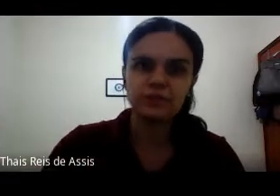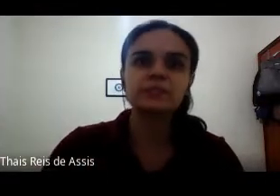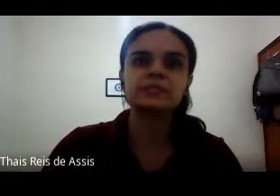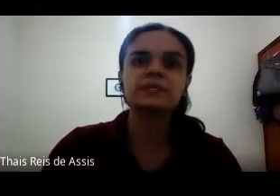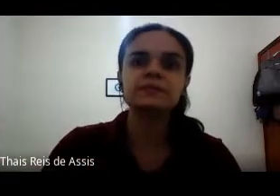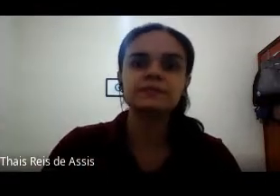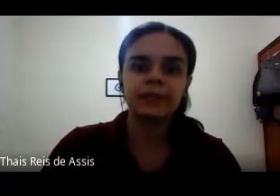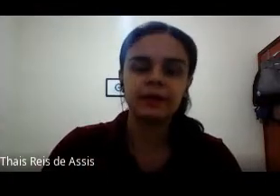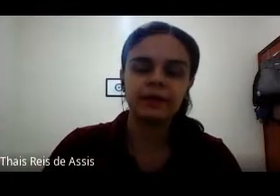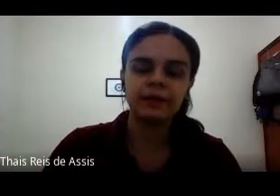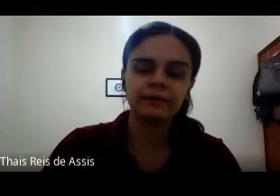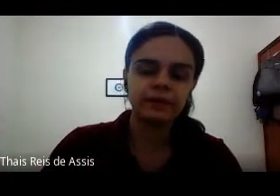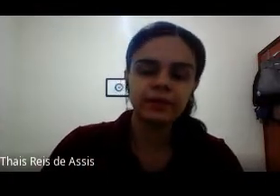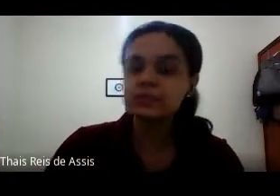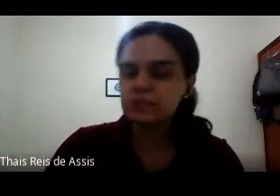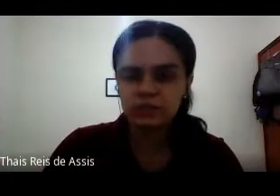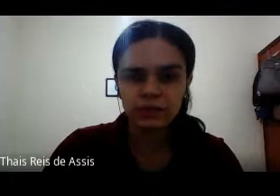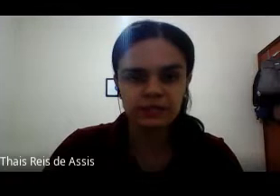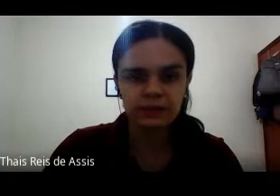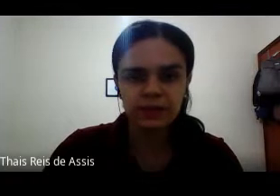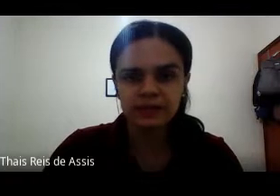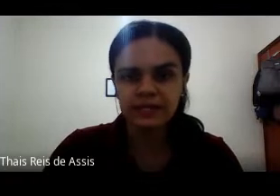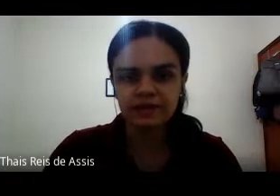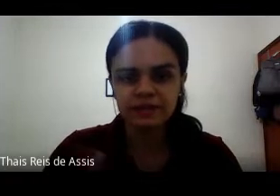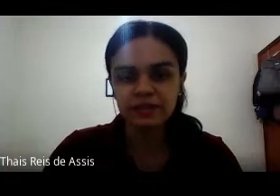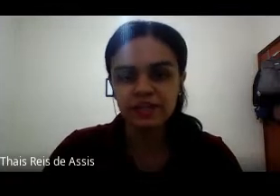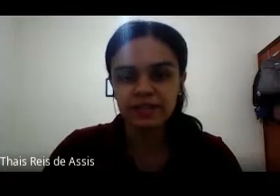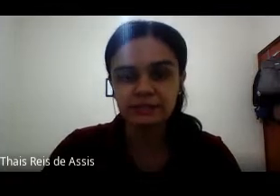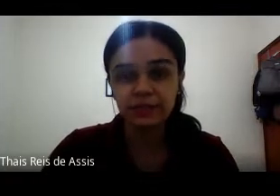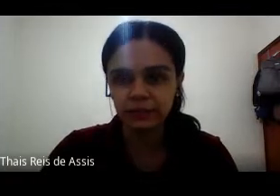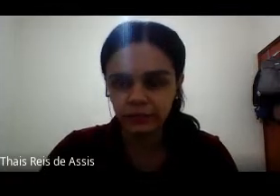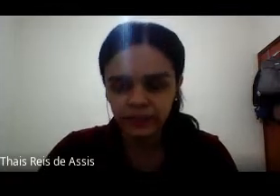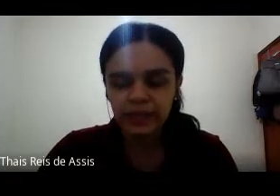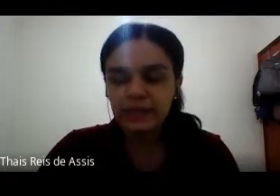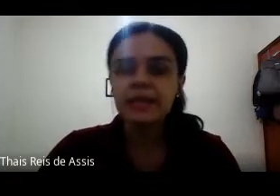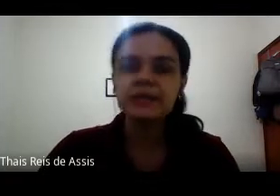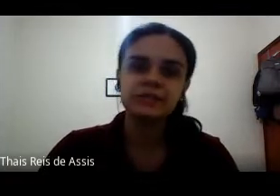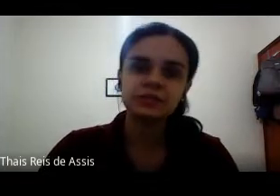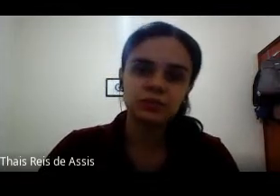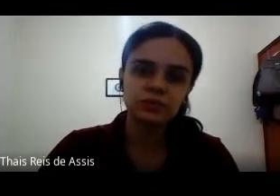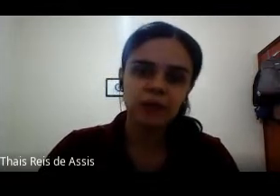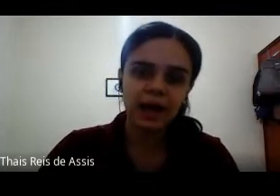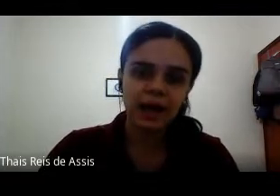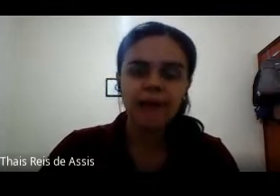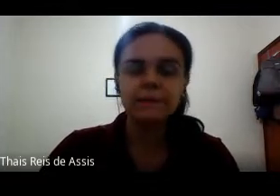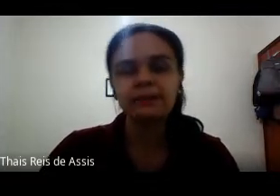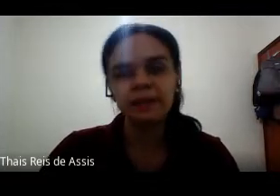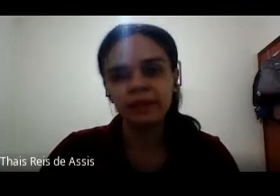você consiga transmitir esse conhecimento, ensinar, fazer mediação daquilo. Tem que estar disposto